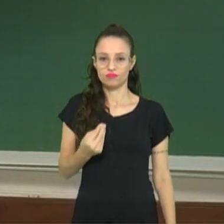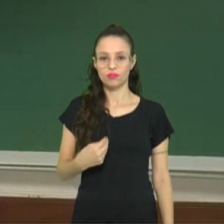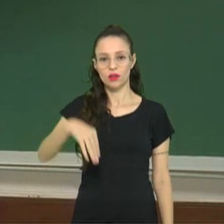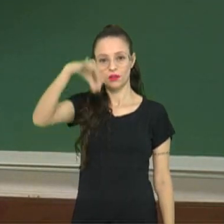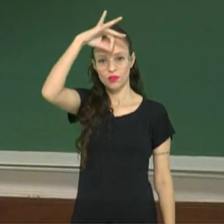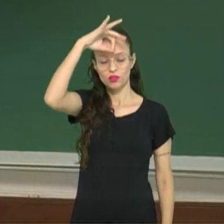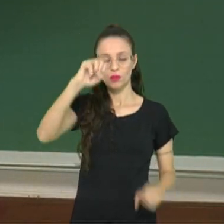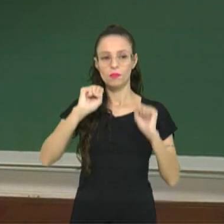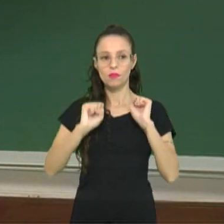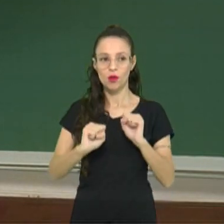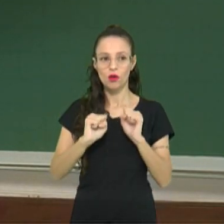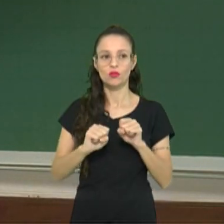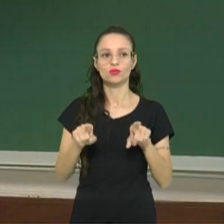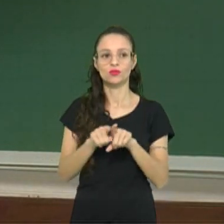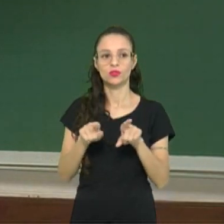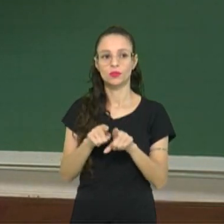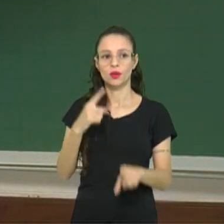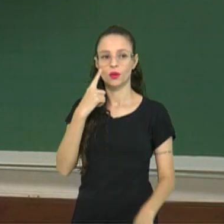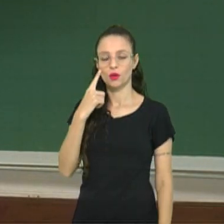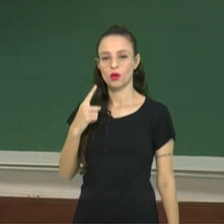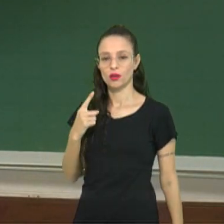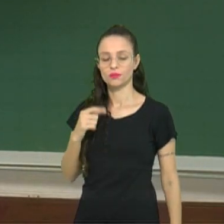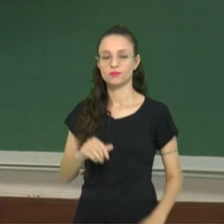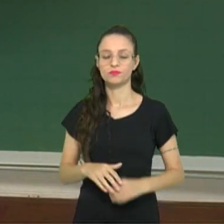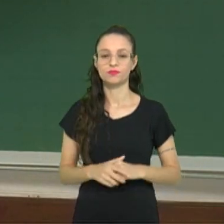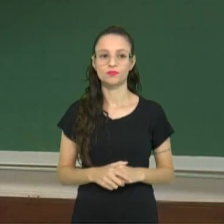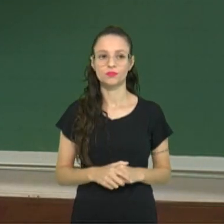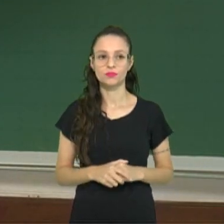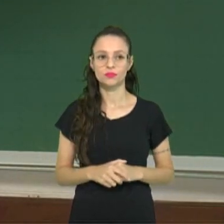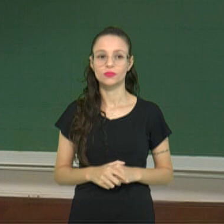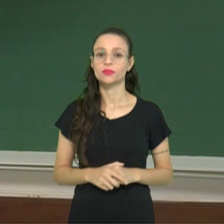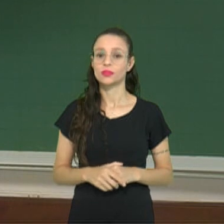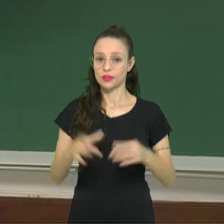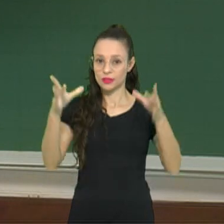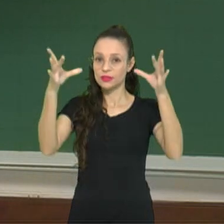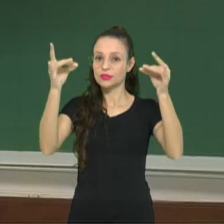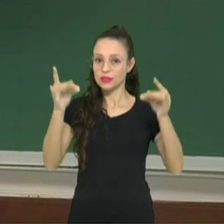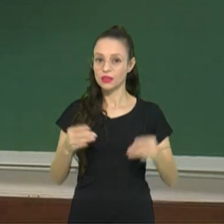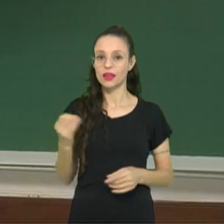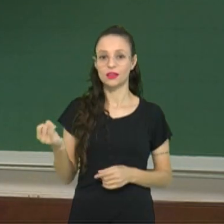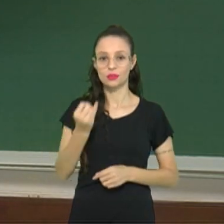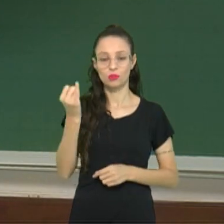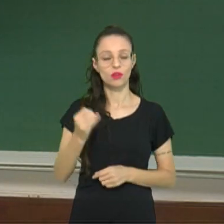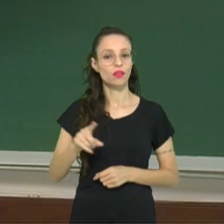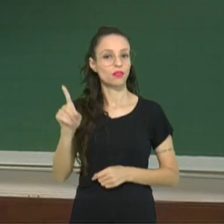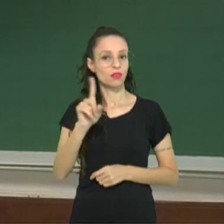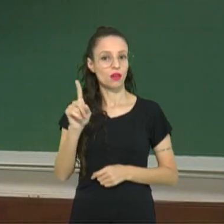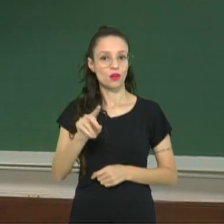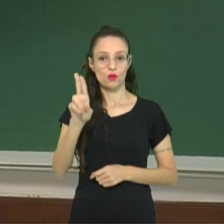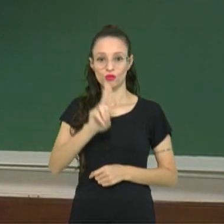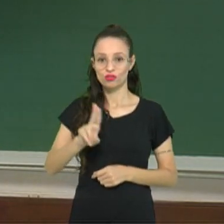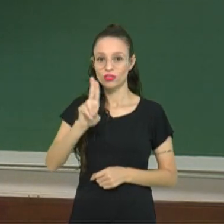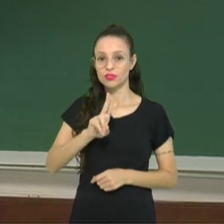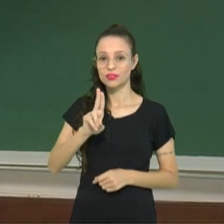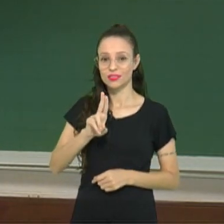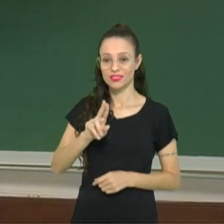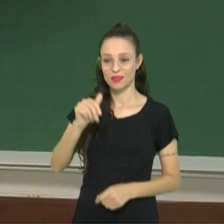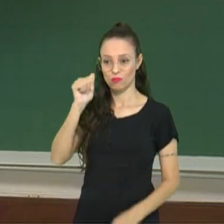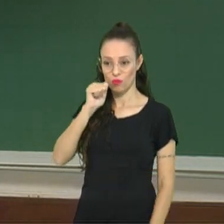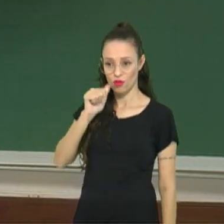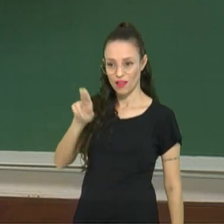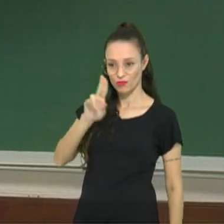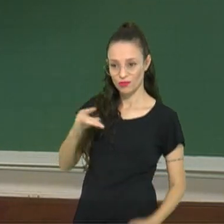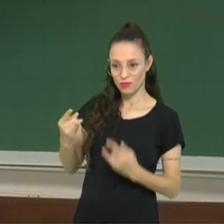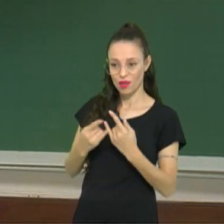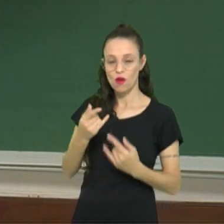vagina e soltado, né? Então uma parte da camisinha vai ficar para fora. Um detalhe bastante importante é que não se utiliza a camisinha feminina e masculina ao